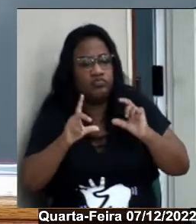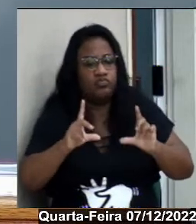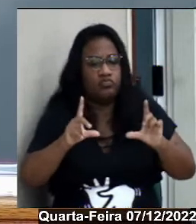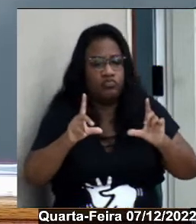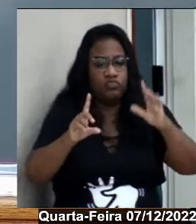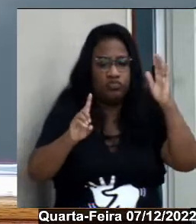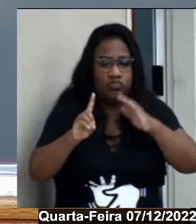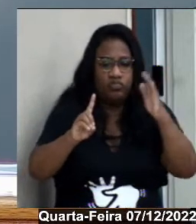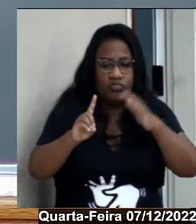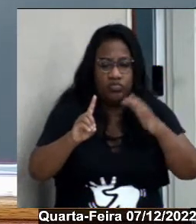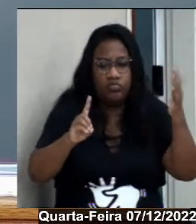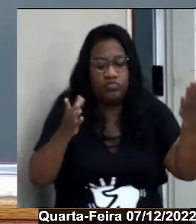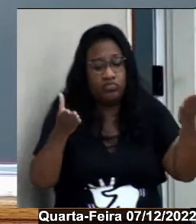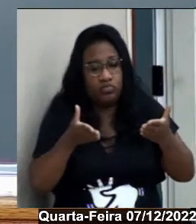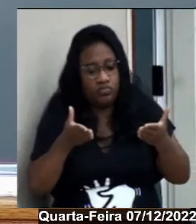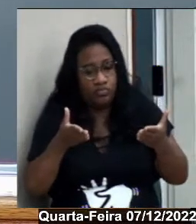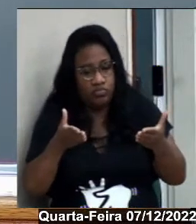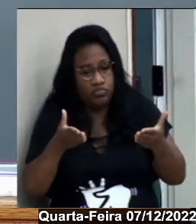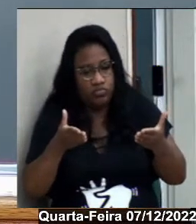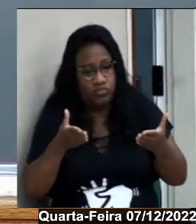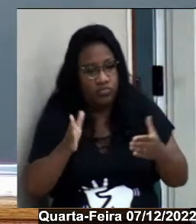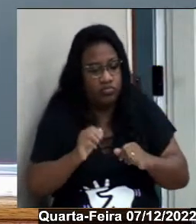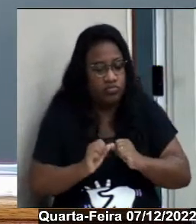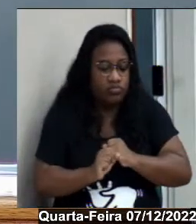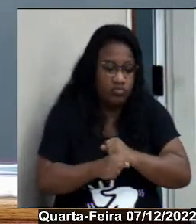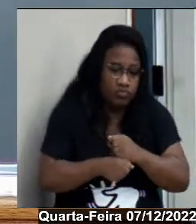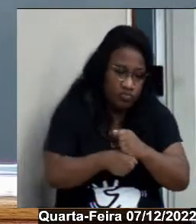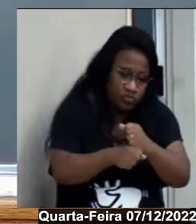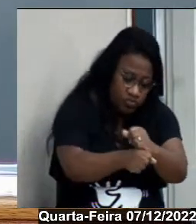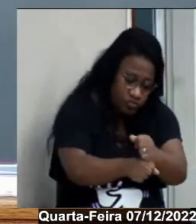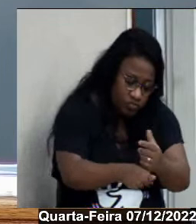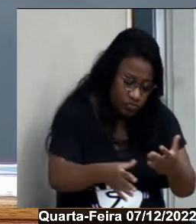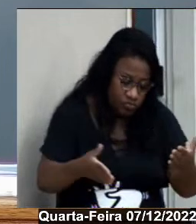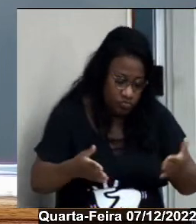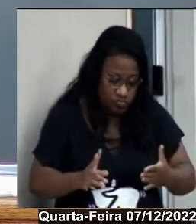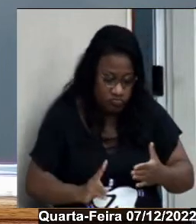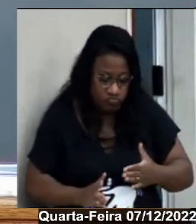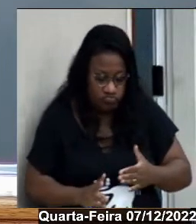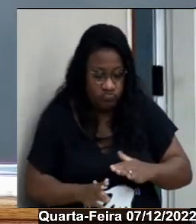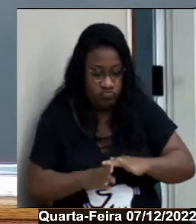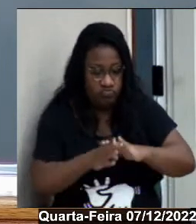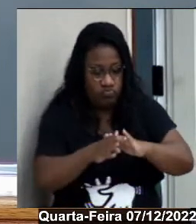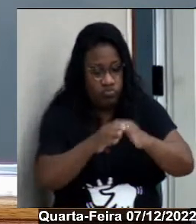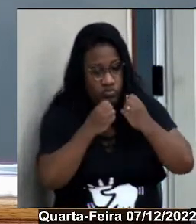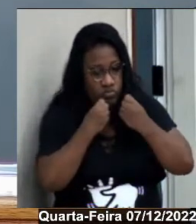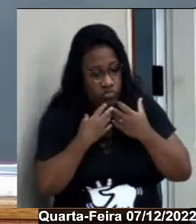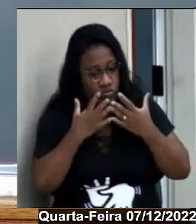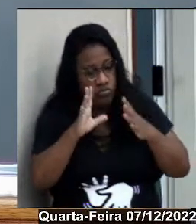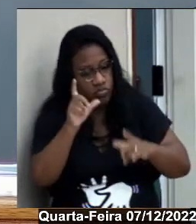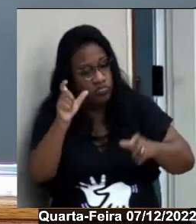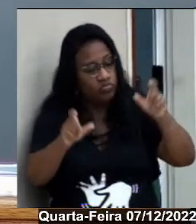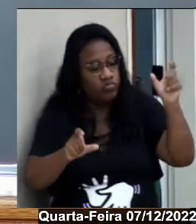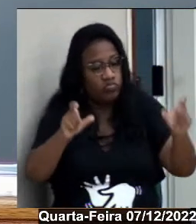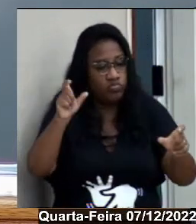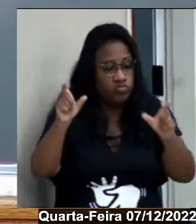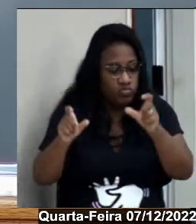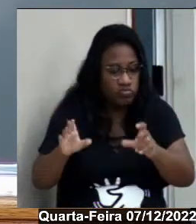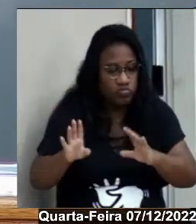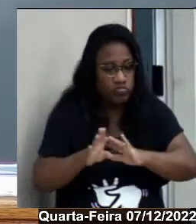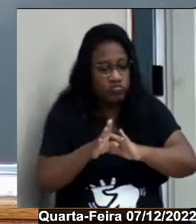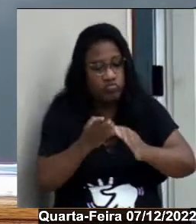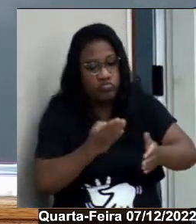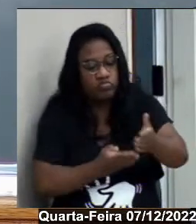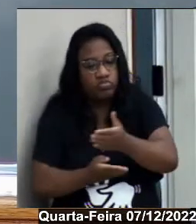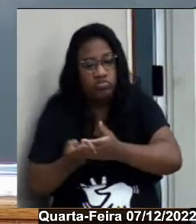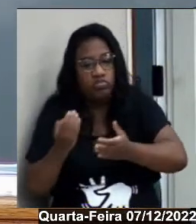de Edson da Silva vem apresentando no longo dos anos em Embu das Artes, sempre colaborando com o bem-estar das pessoas em